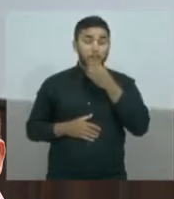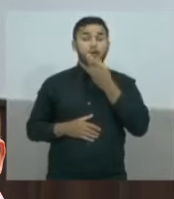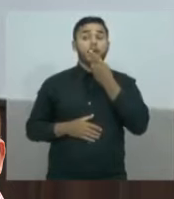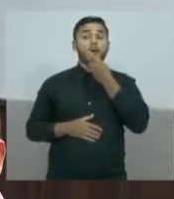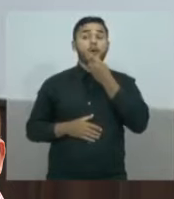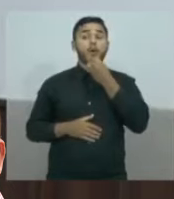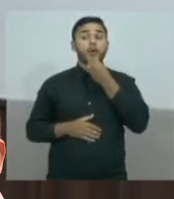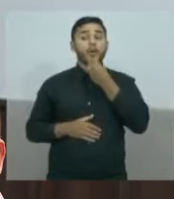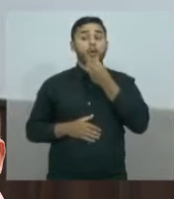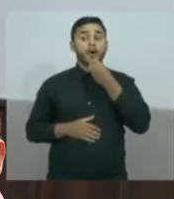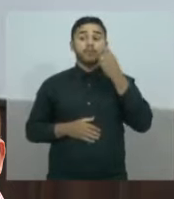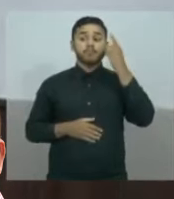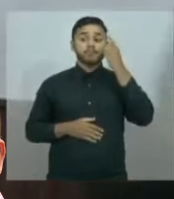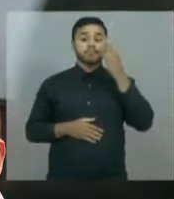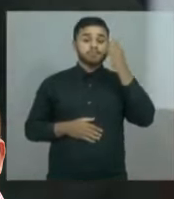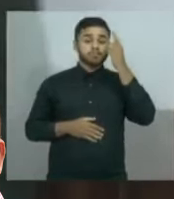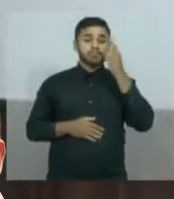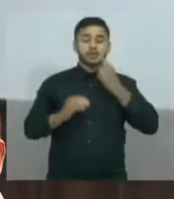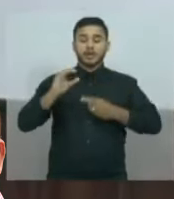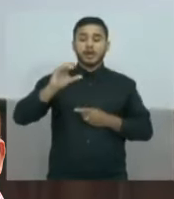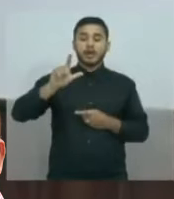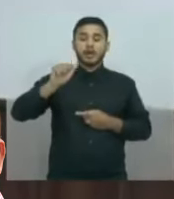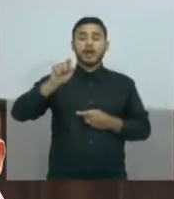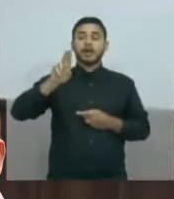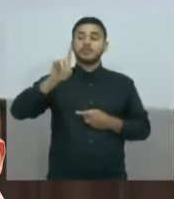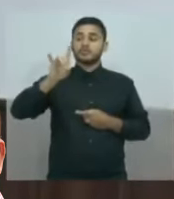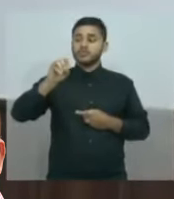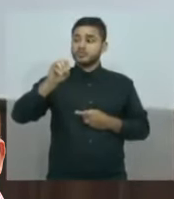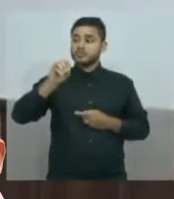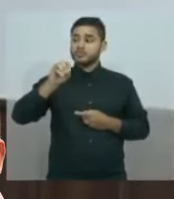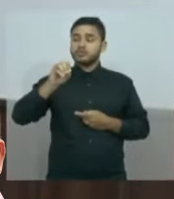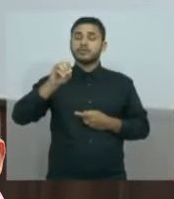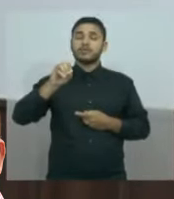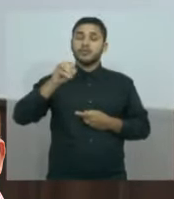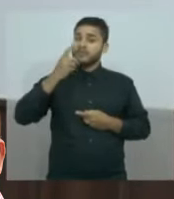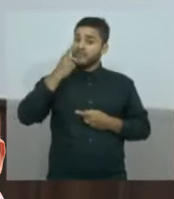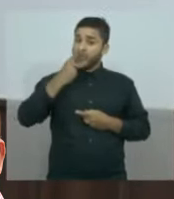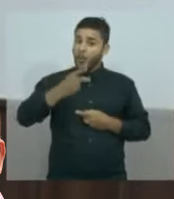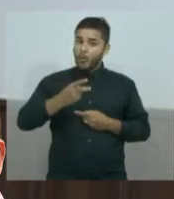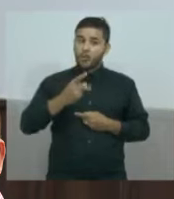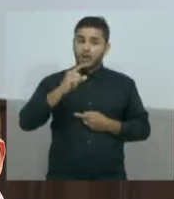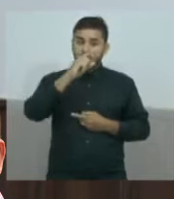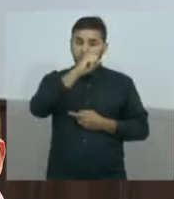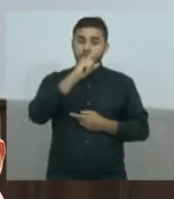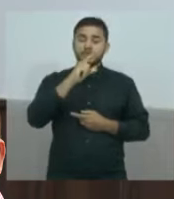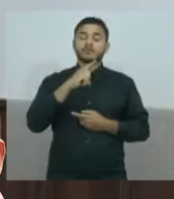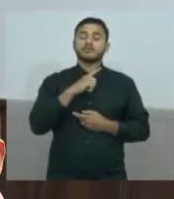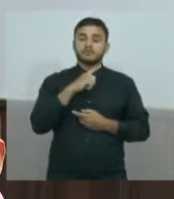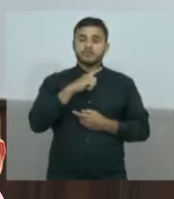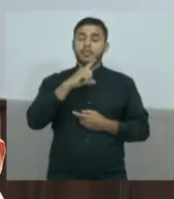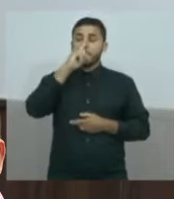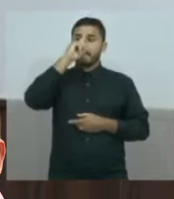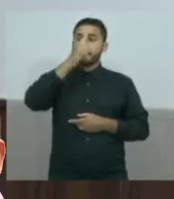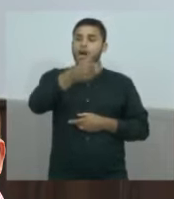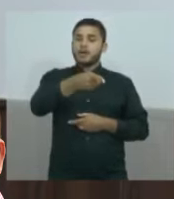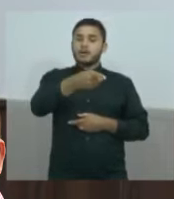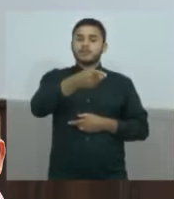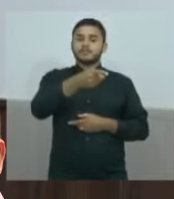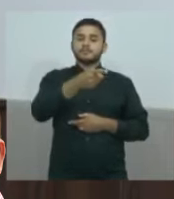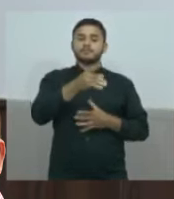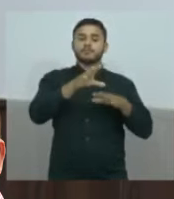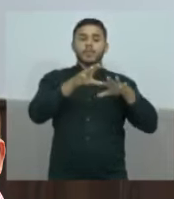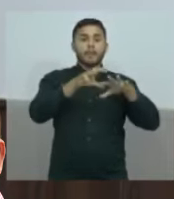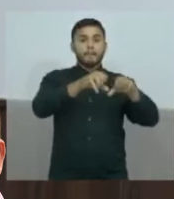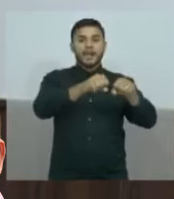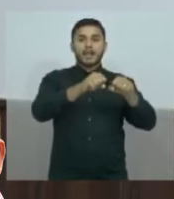TJ do Rio, que não apenas endossou, como chancelou, mandando